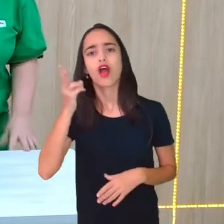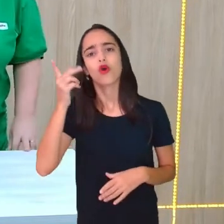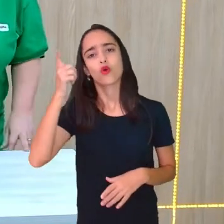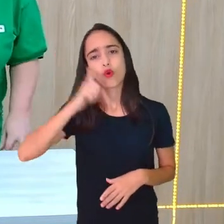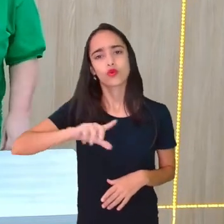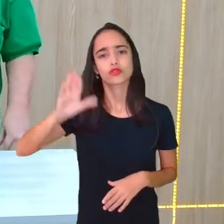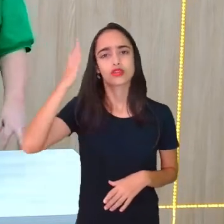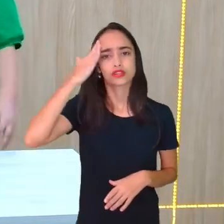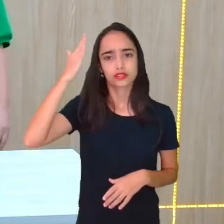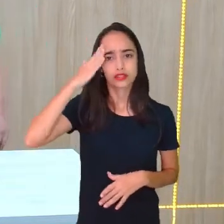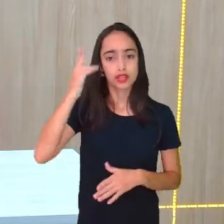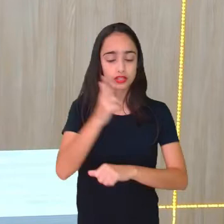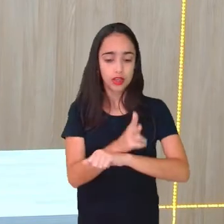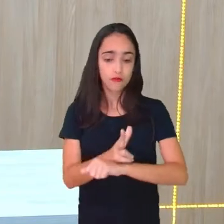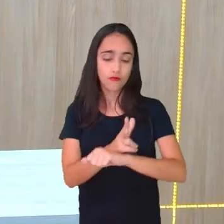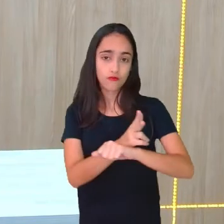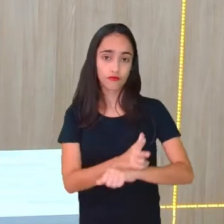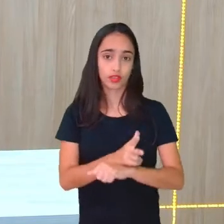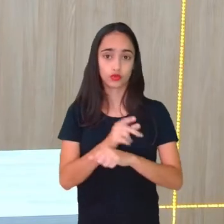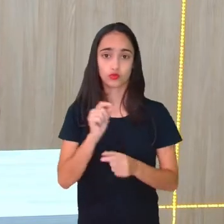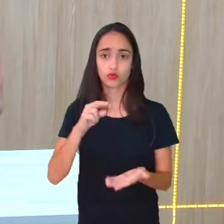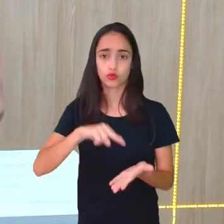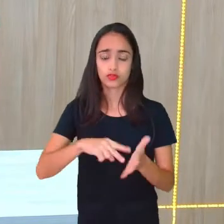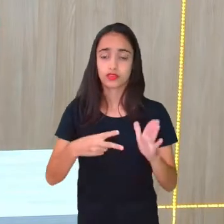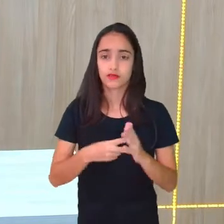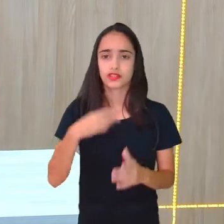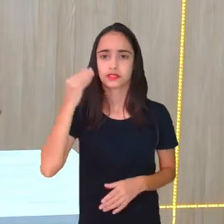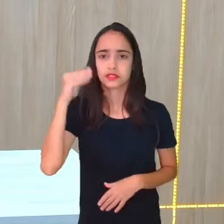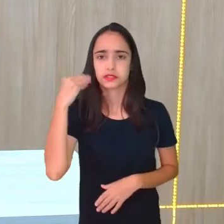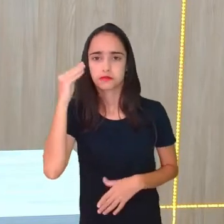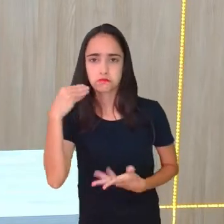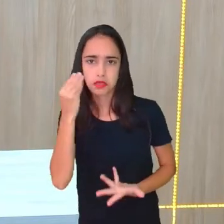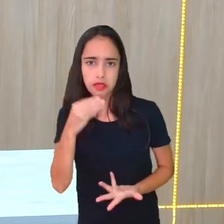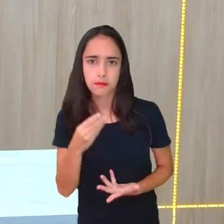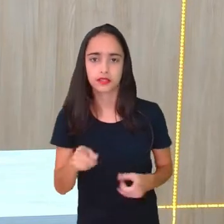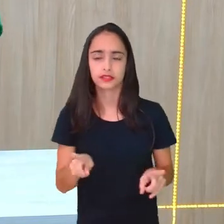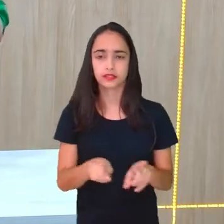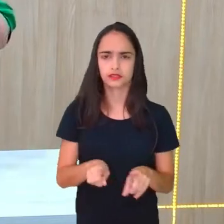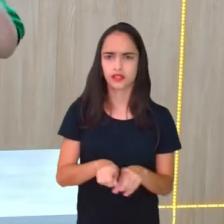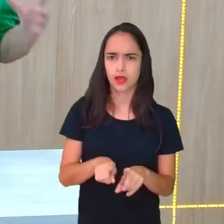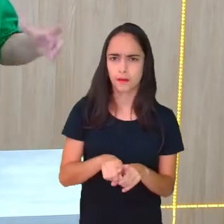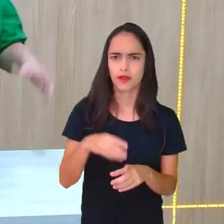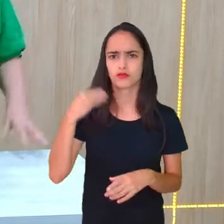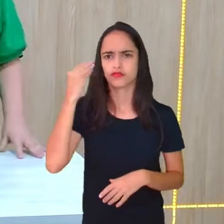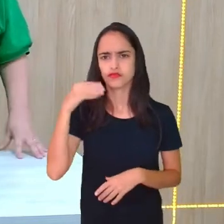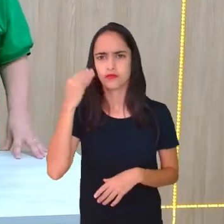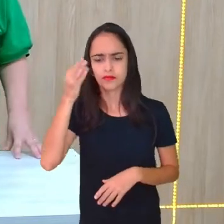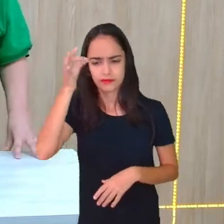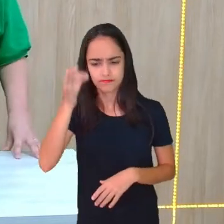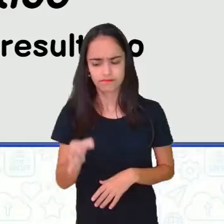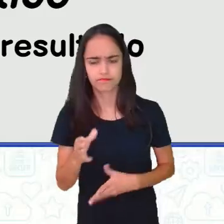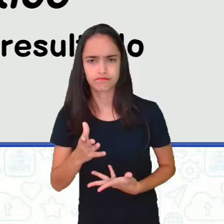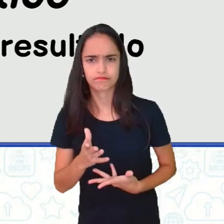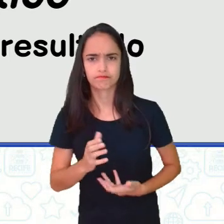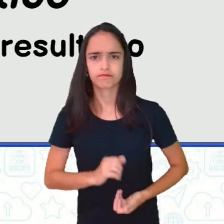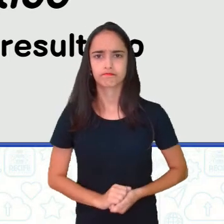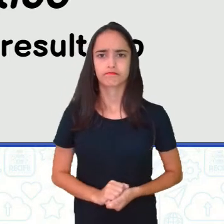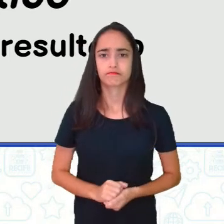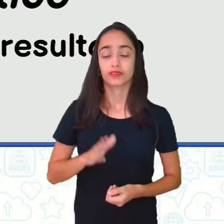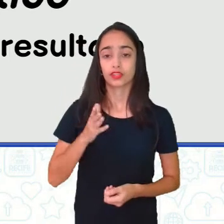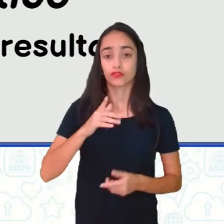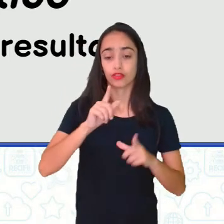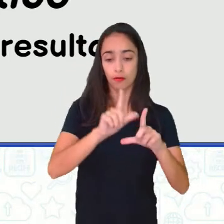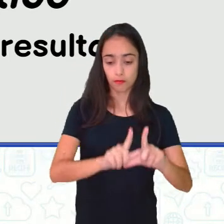essas coisas todas, o que é um experimento aleatório e o que é um experimento determinístico. Ele vai dar um zoom para quem gosta de tirar